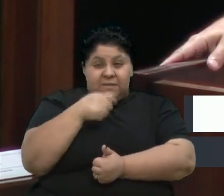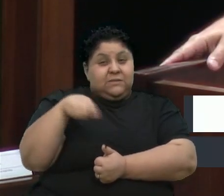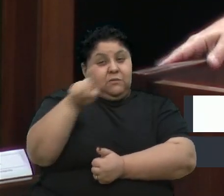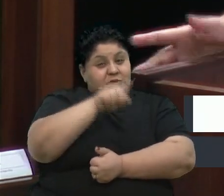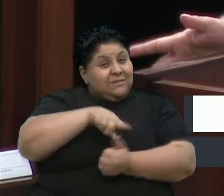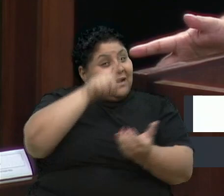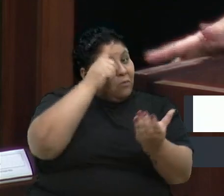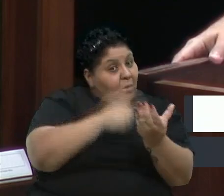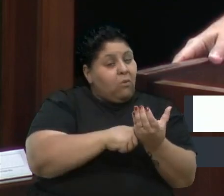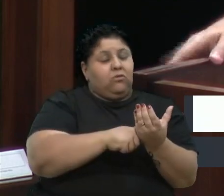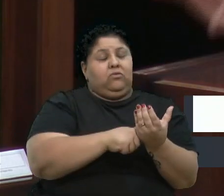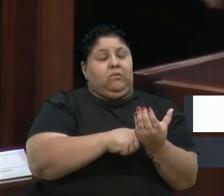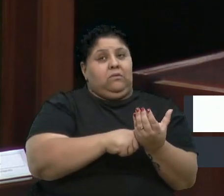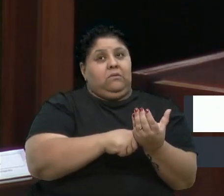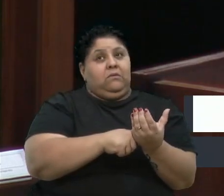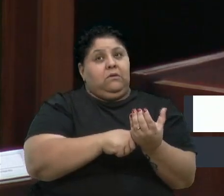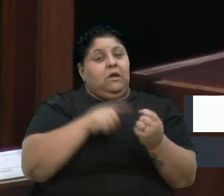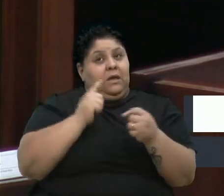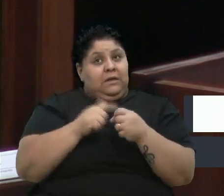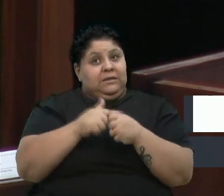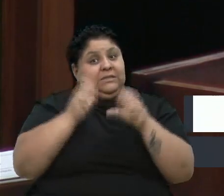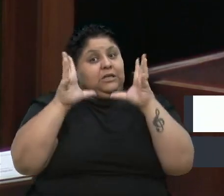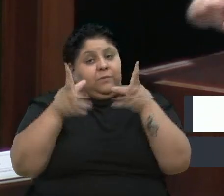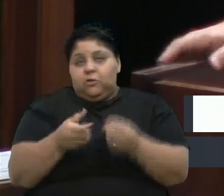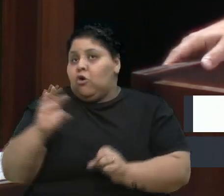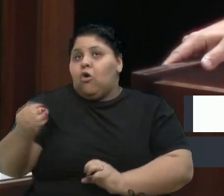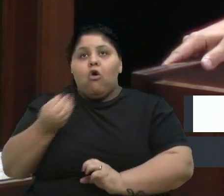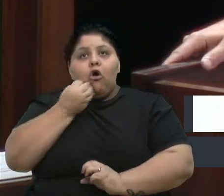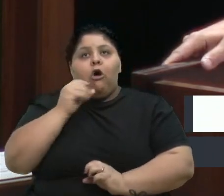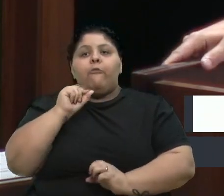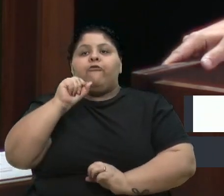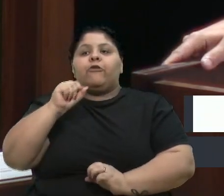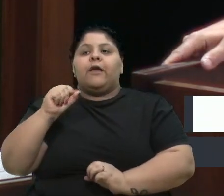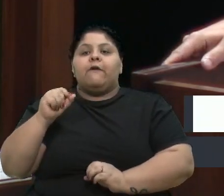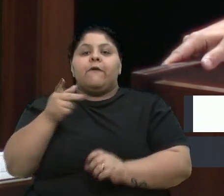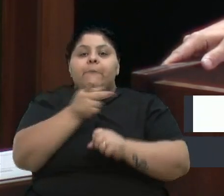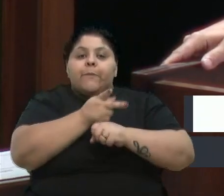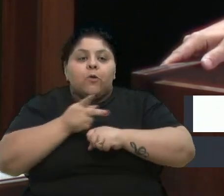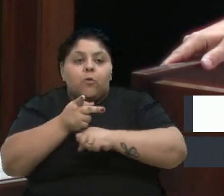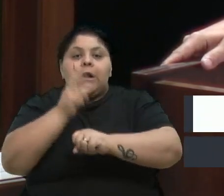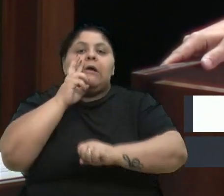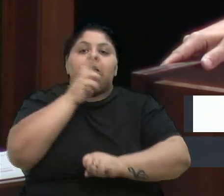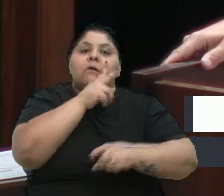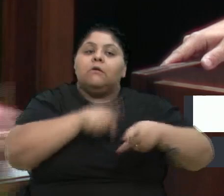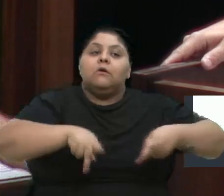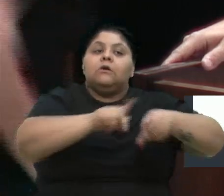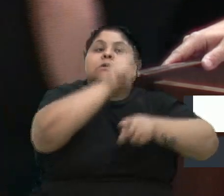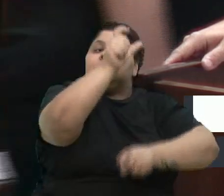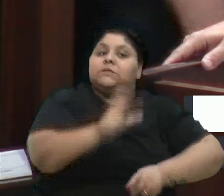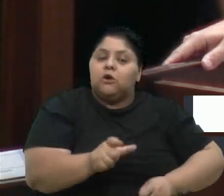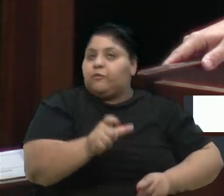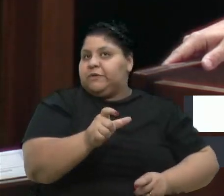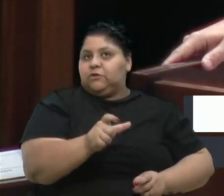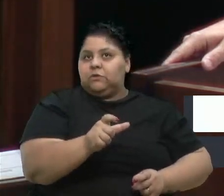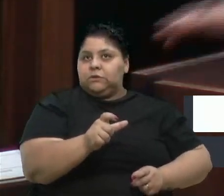todos. Logicamente, quem vai procurar o restaurante popular são pessoas de uma classe